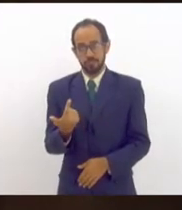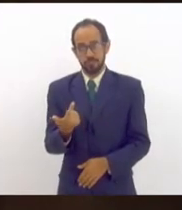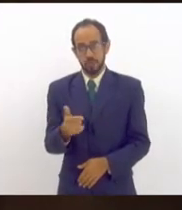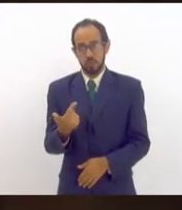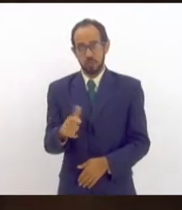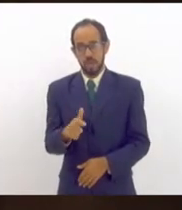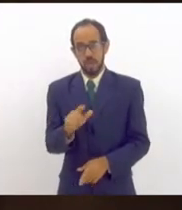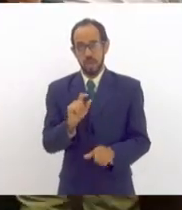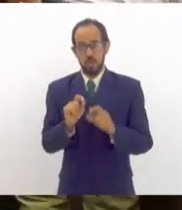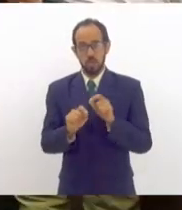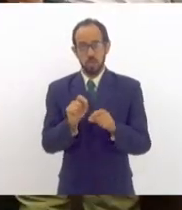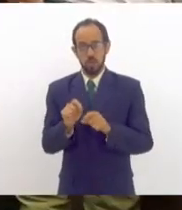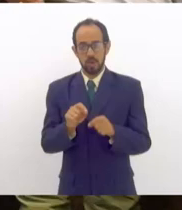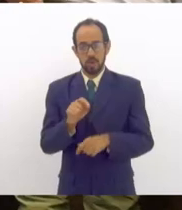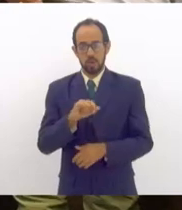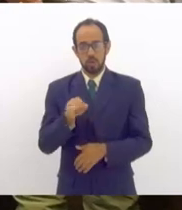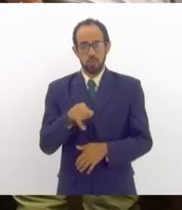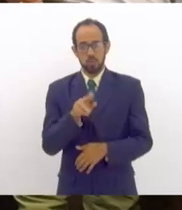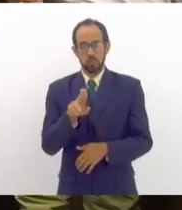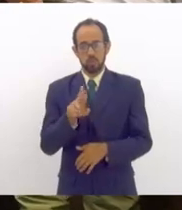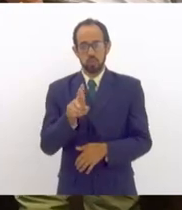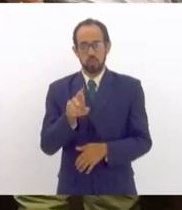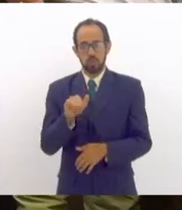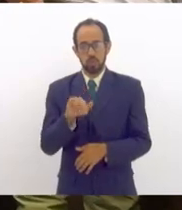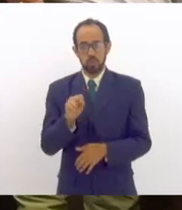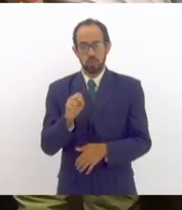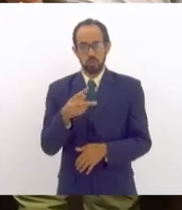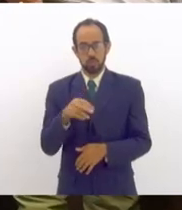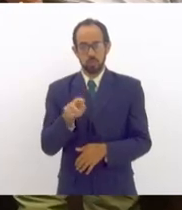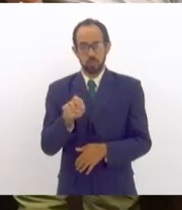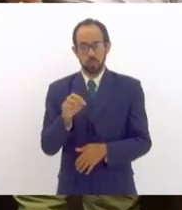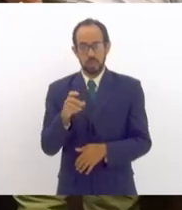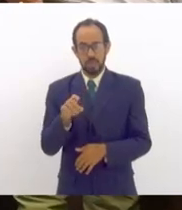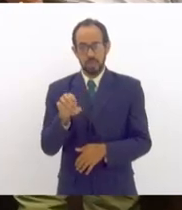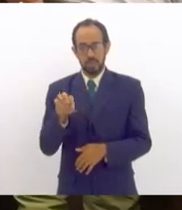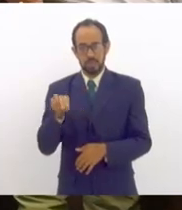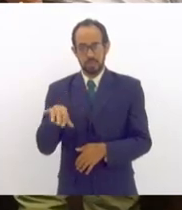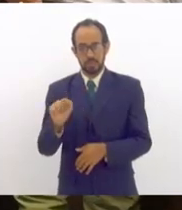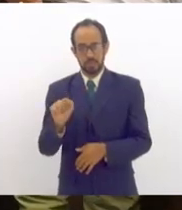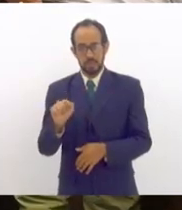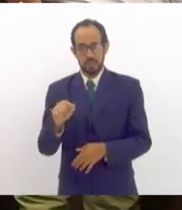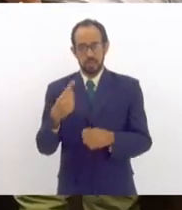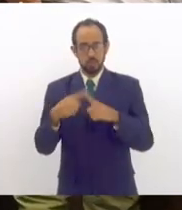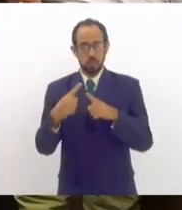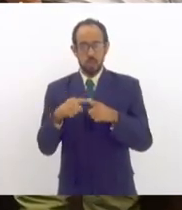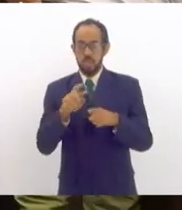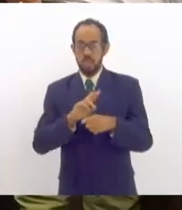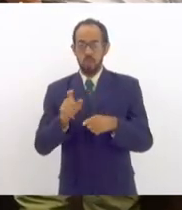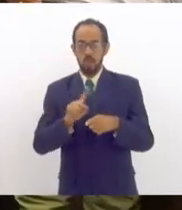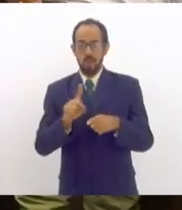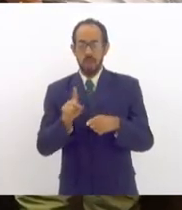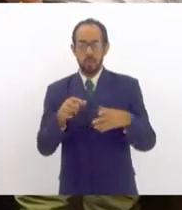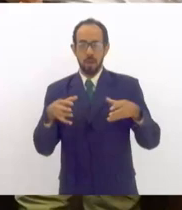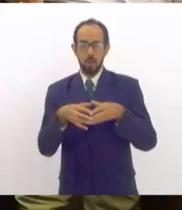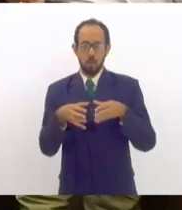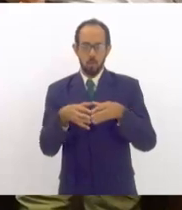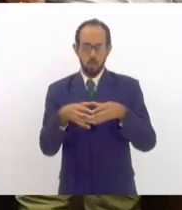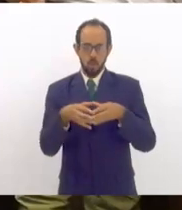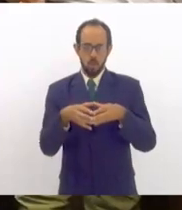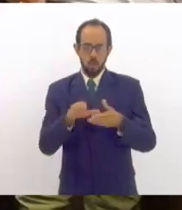chamamos de jurisprudência afirmada porque isso não é uma corte constitucional de fato